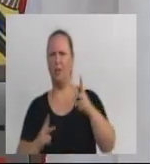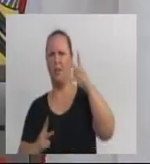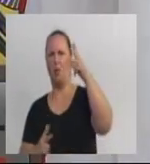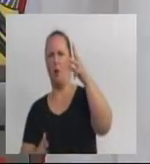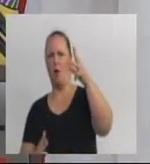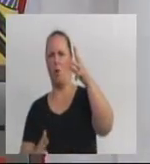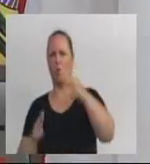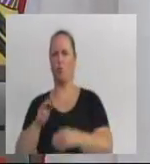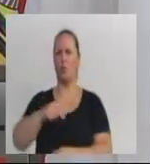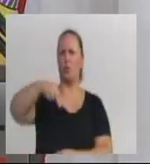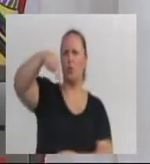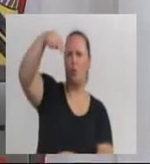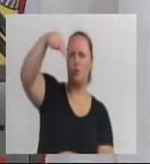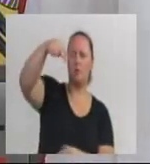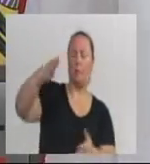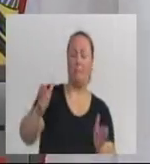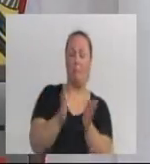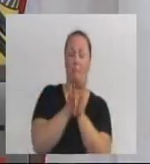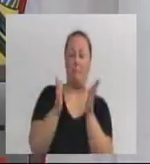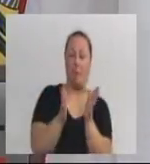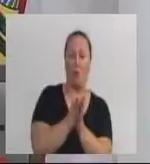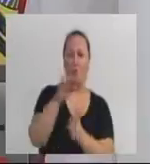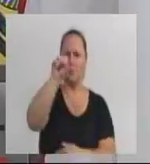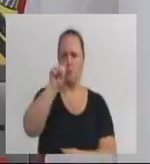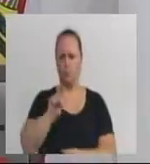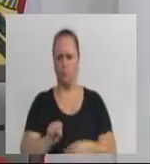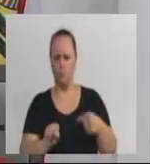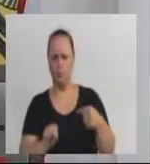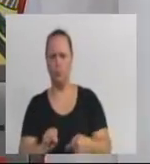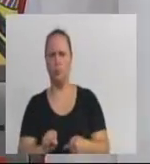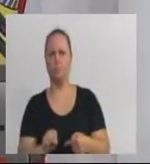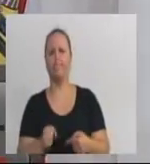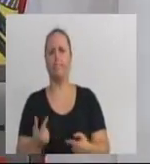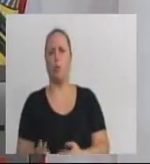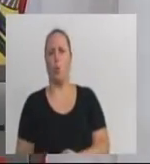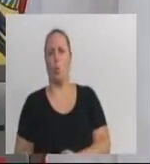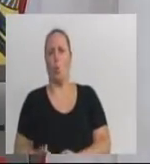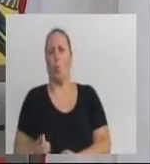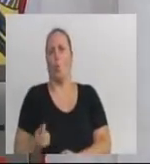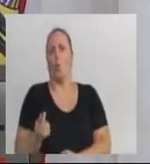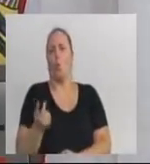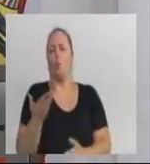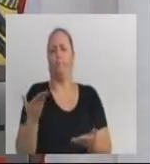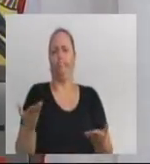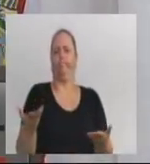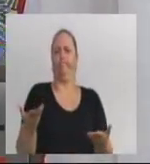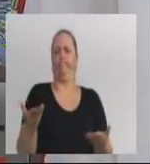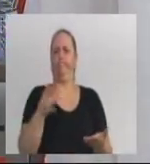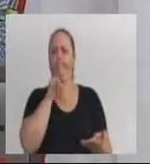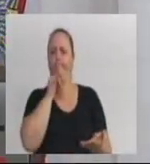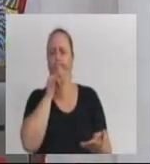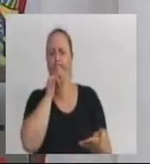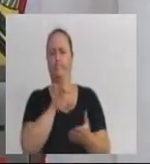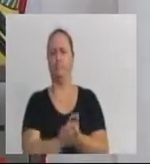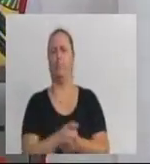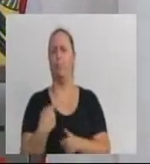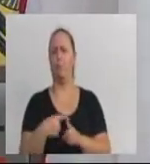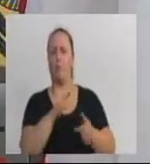escolher entre as dificuldades do Nordeste e a riqueza do Vale do Itajaí que vende na